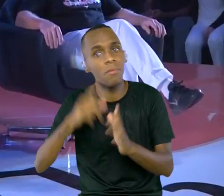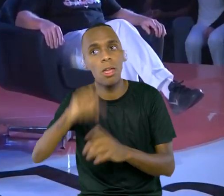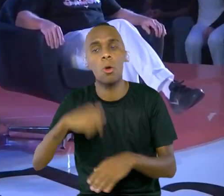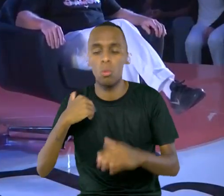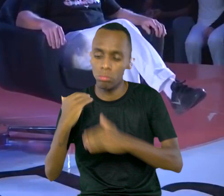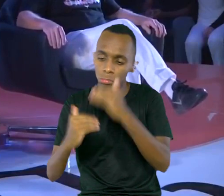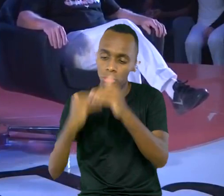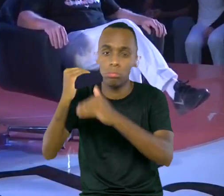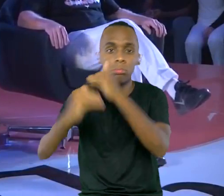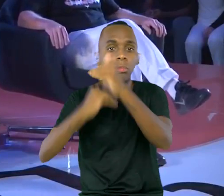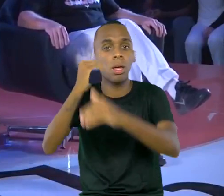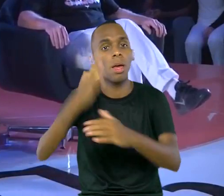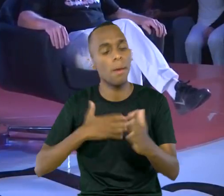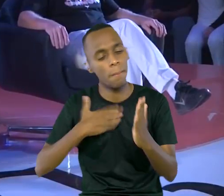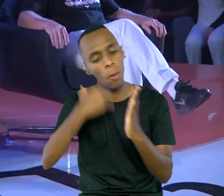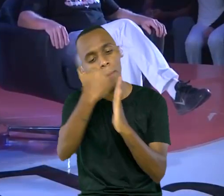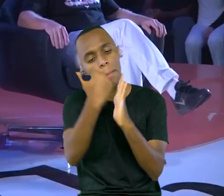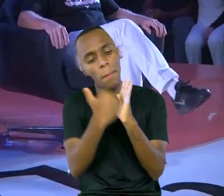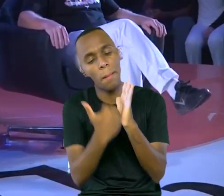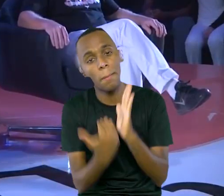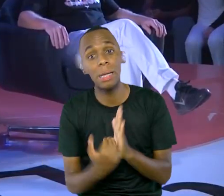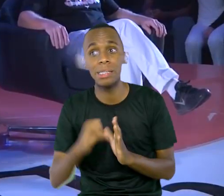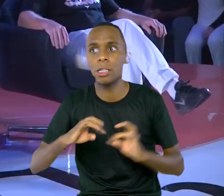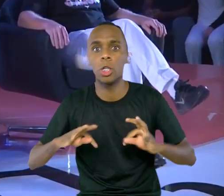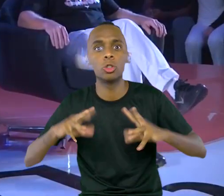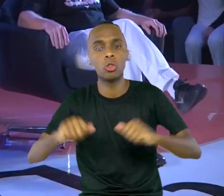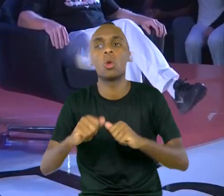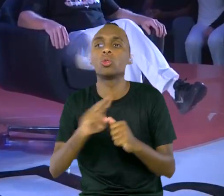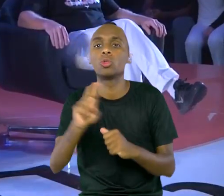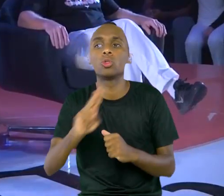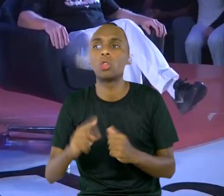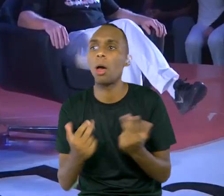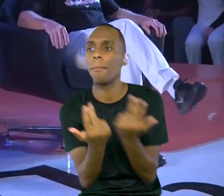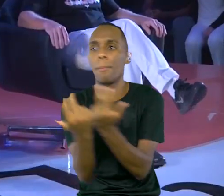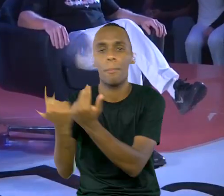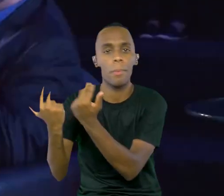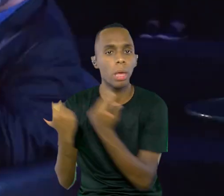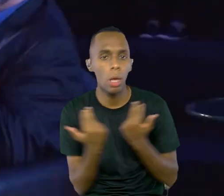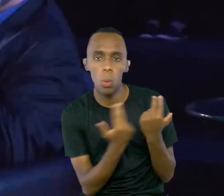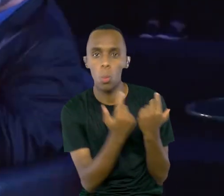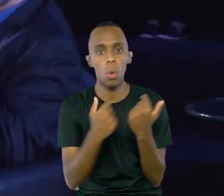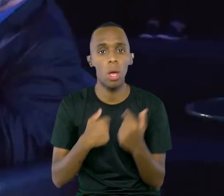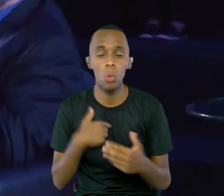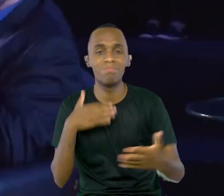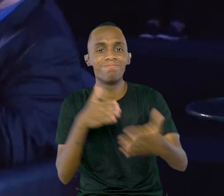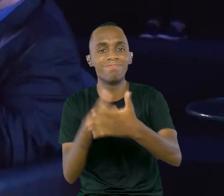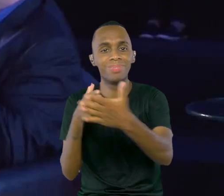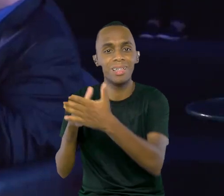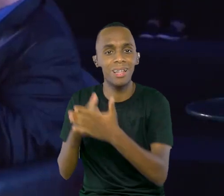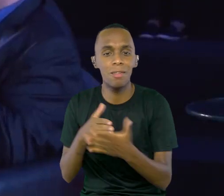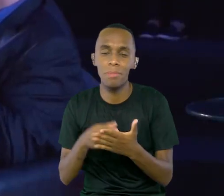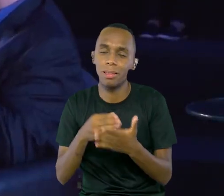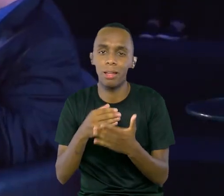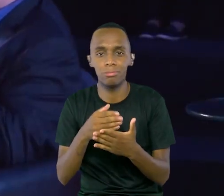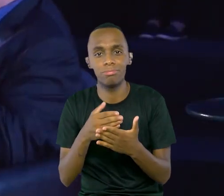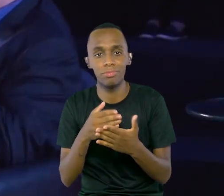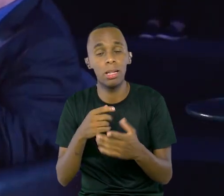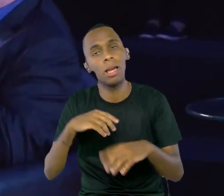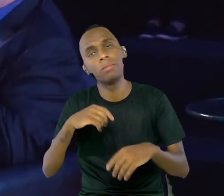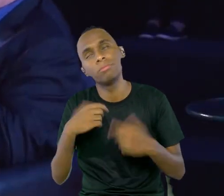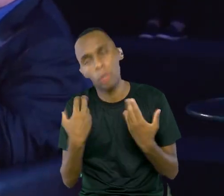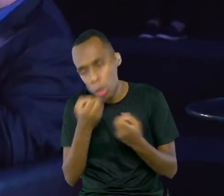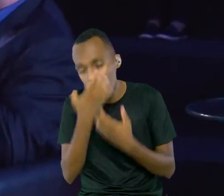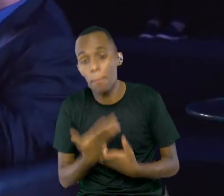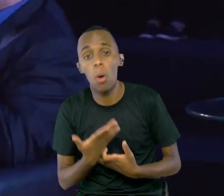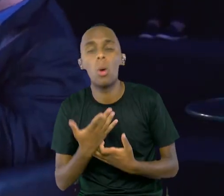é isso que faz com que eu cresça meu repertório. Se todo mundo tivesse o mesmo nome, eu ia ficar limitado no